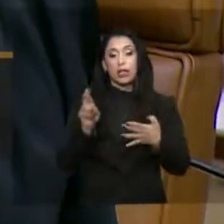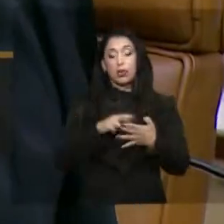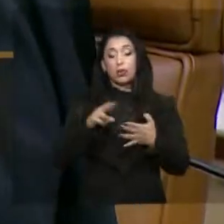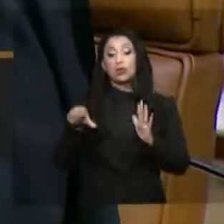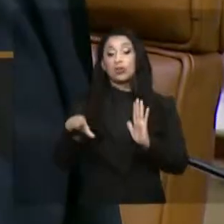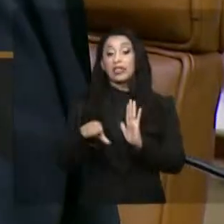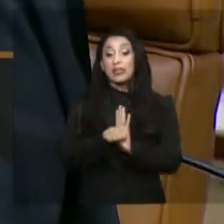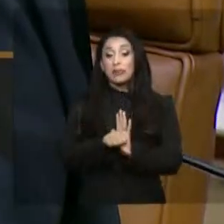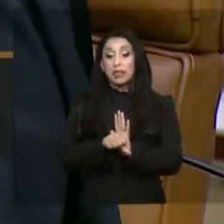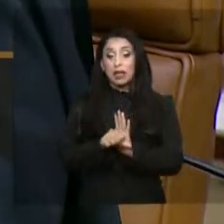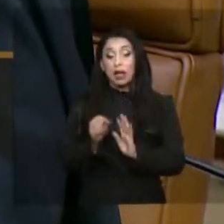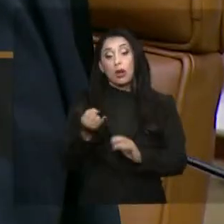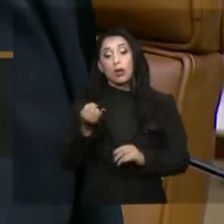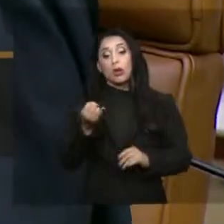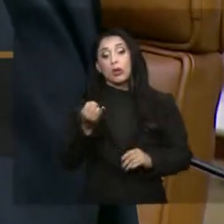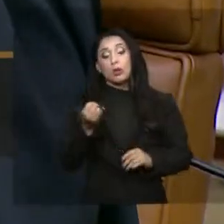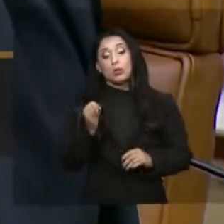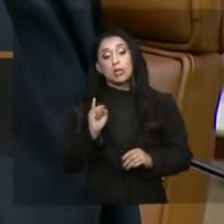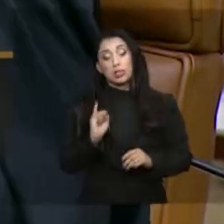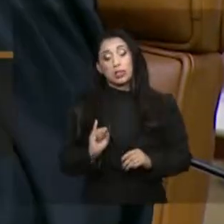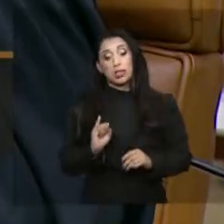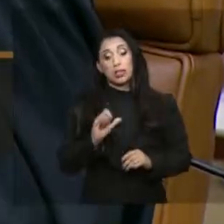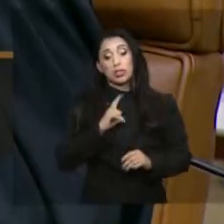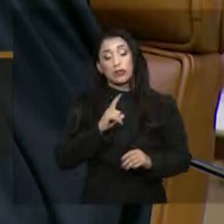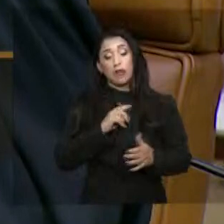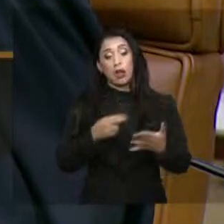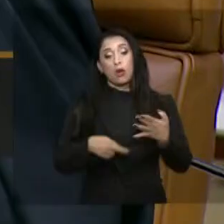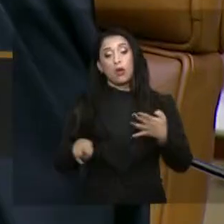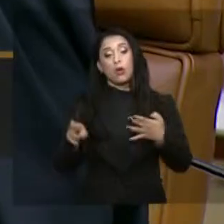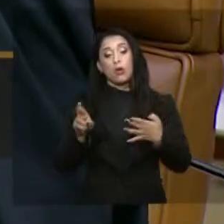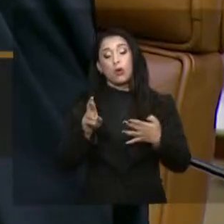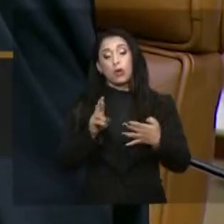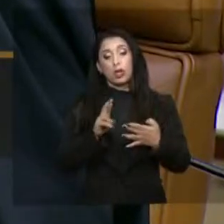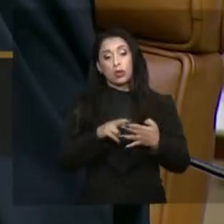criminal, salvo o próprio recurso